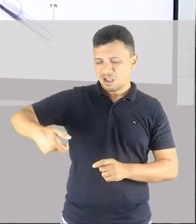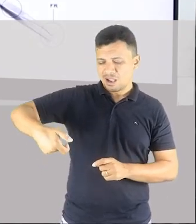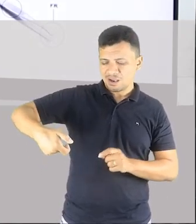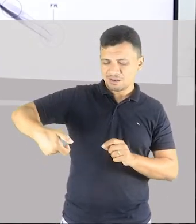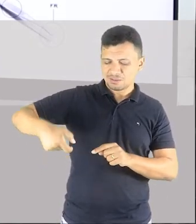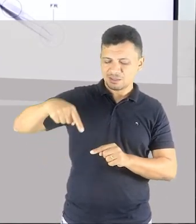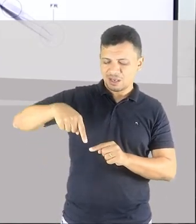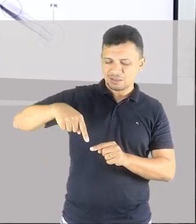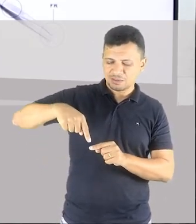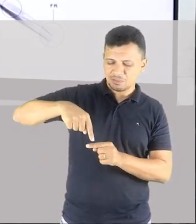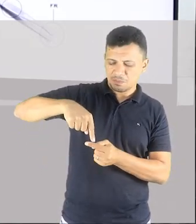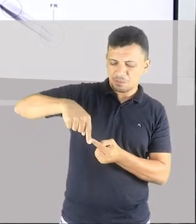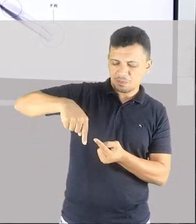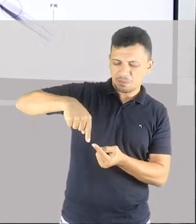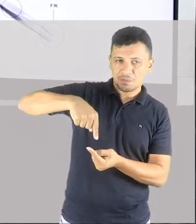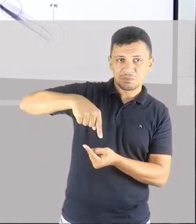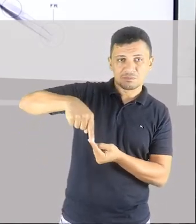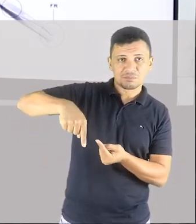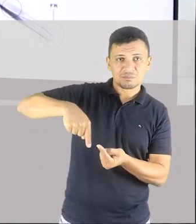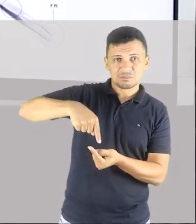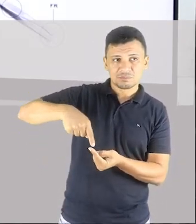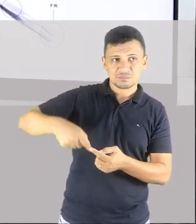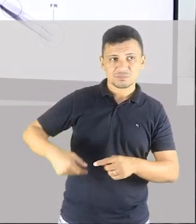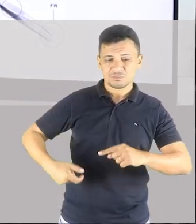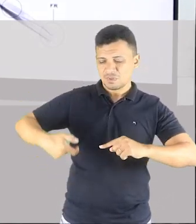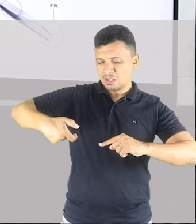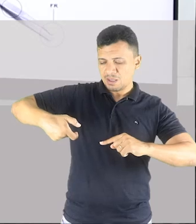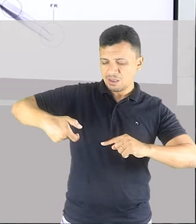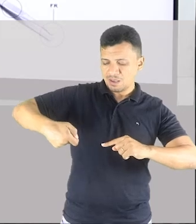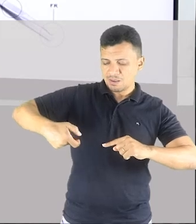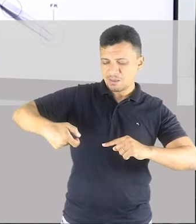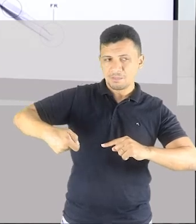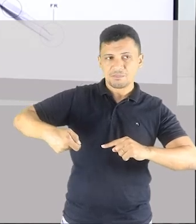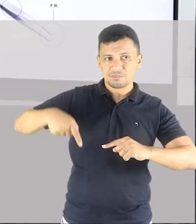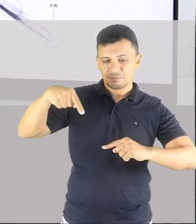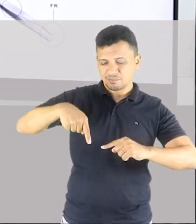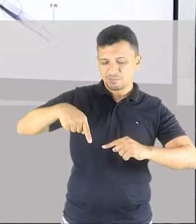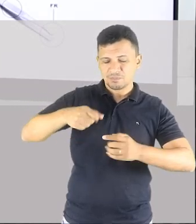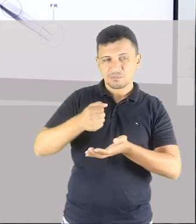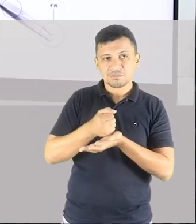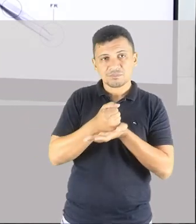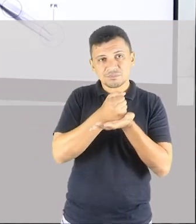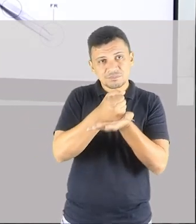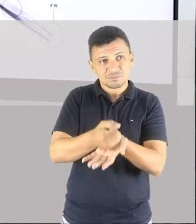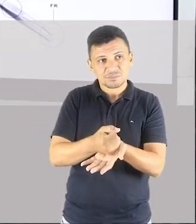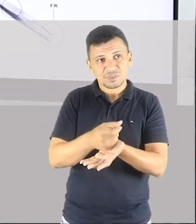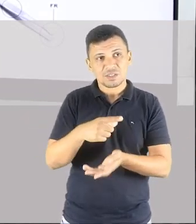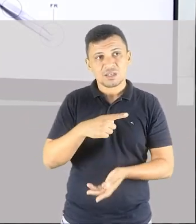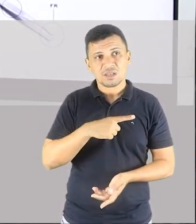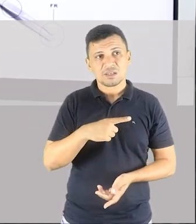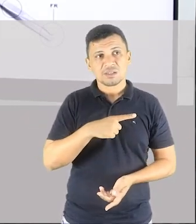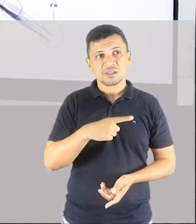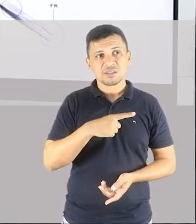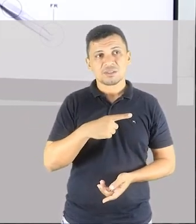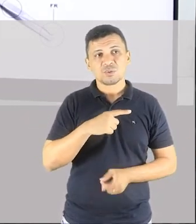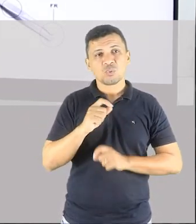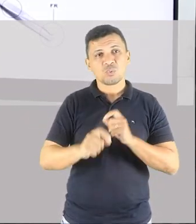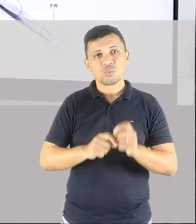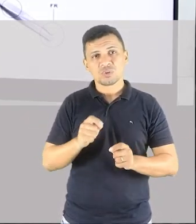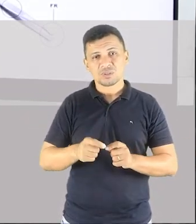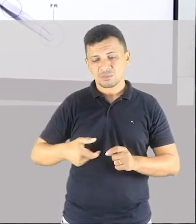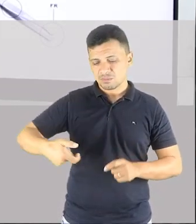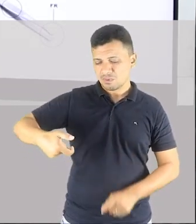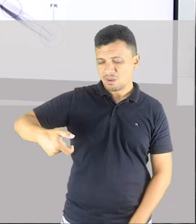dele, certo? Então, ó, o ponto de apoio aqui, né? E as duas pecinhas, elas giram em